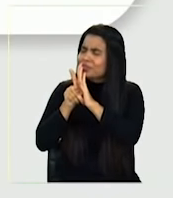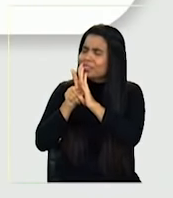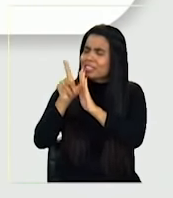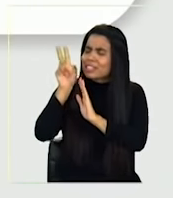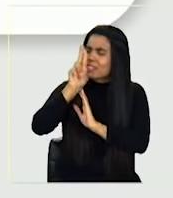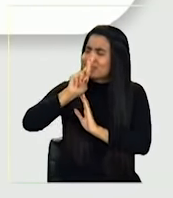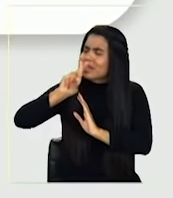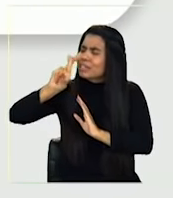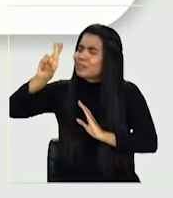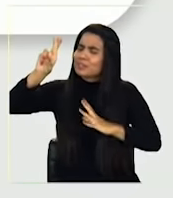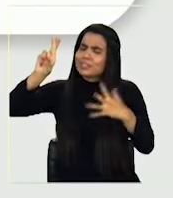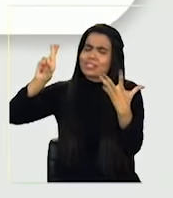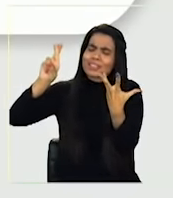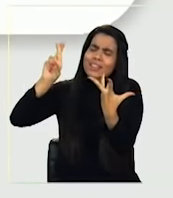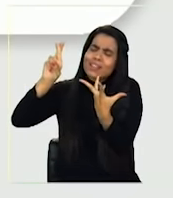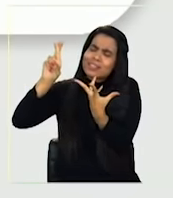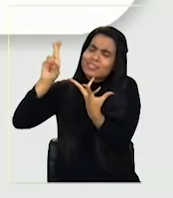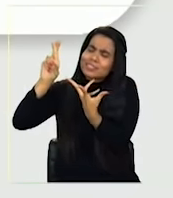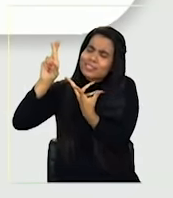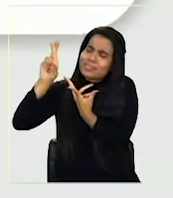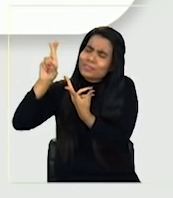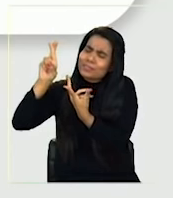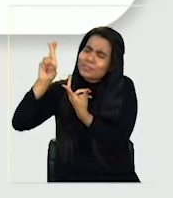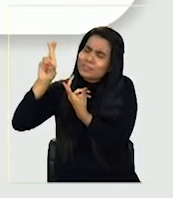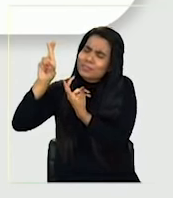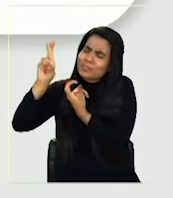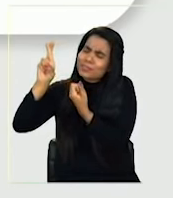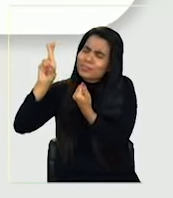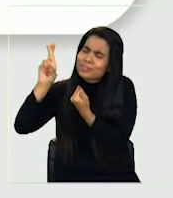tabernáculos, Senhor dos exércitos.